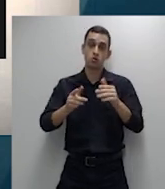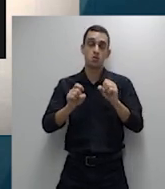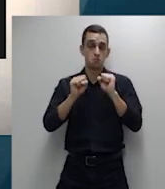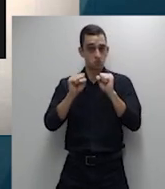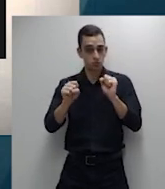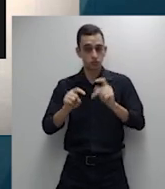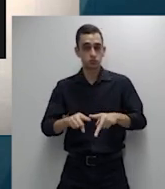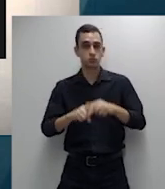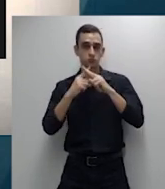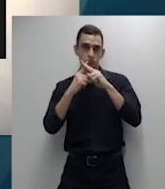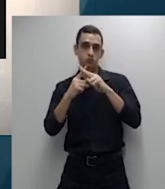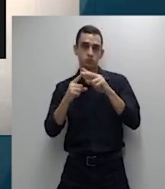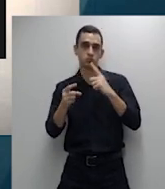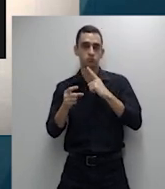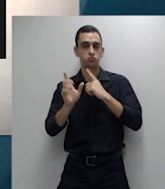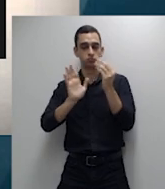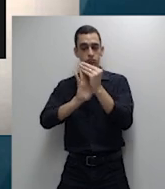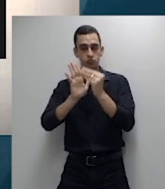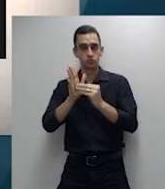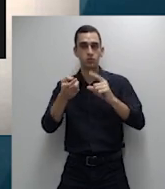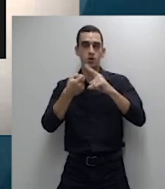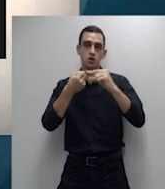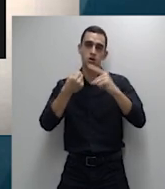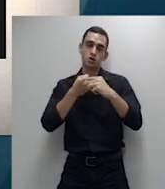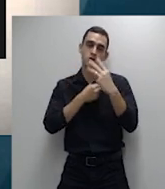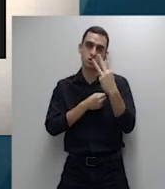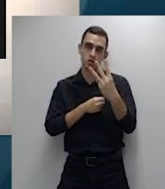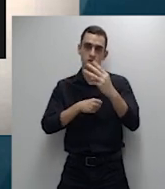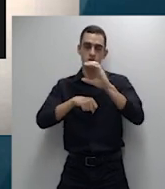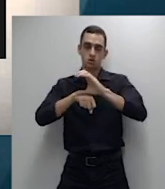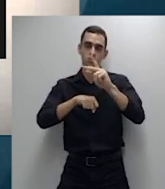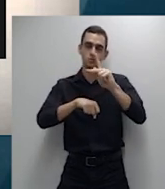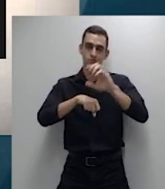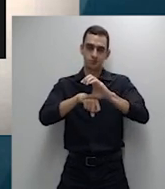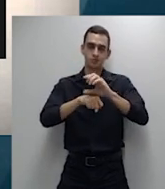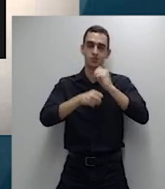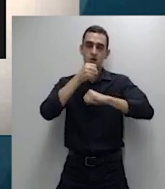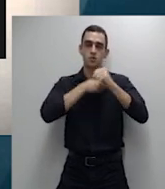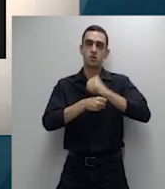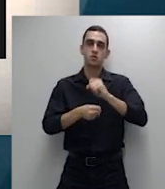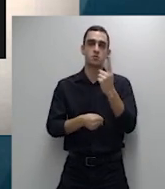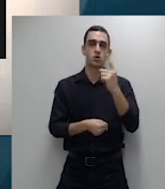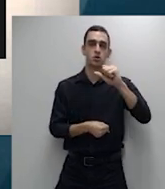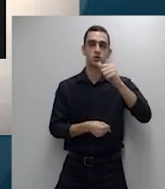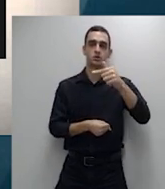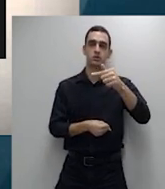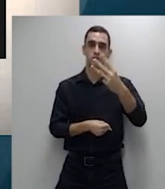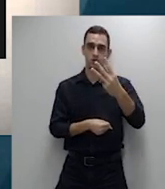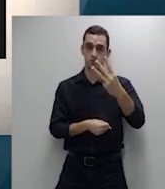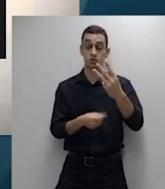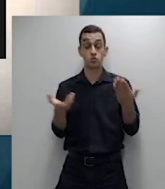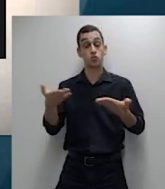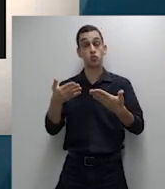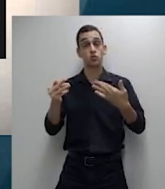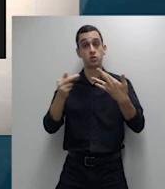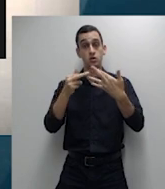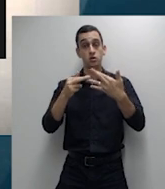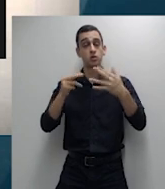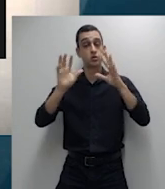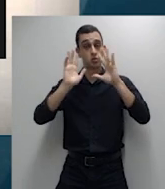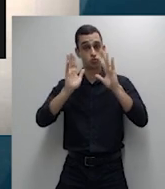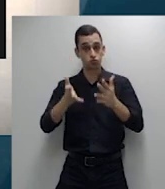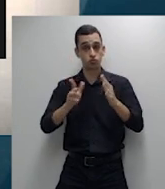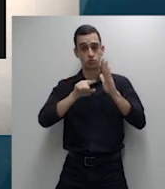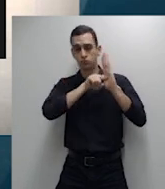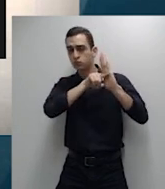Face de chamar nos termos do Artigo 13 do Código de Processo Civil de 76 ele possa dizer esse recurso está sendo analisado sob a